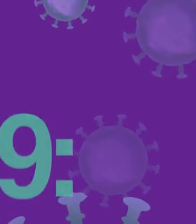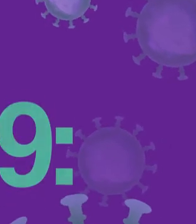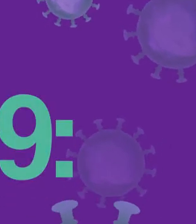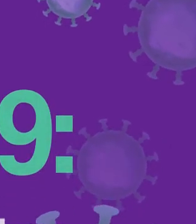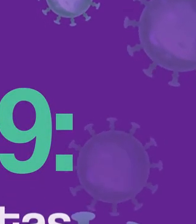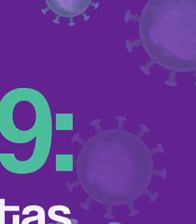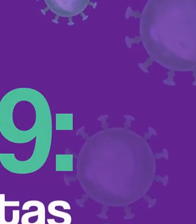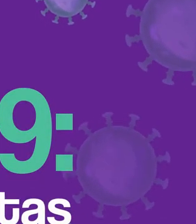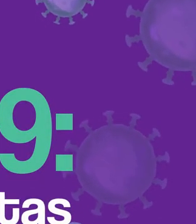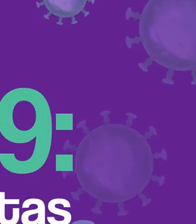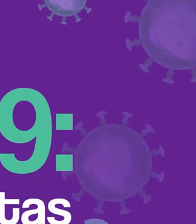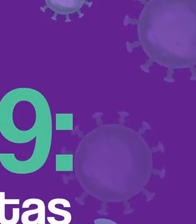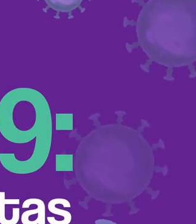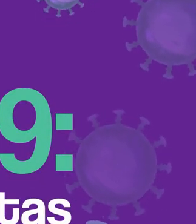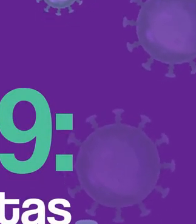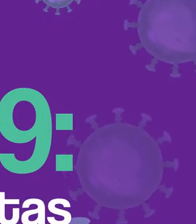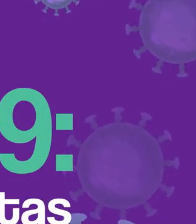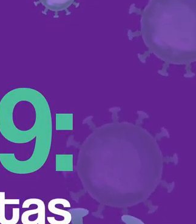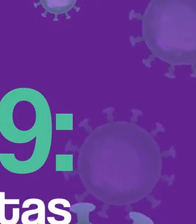é